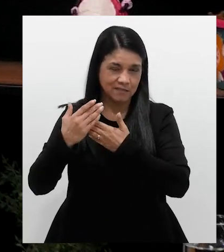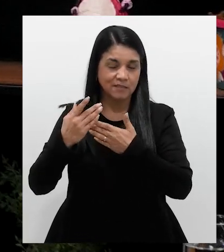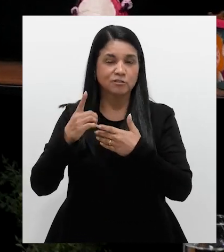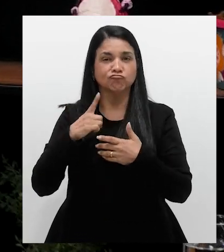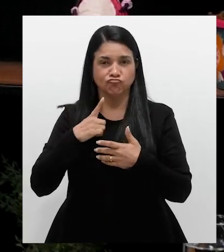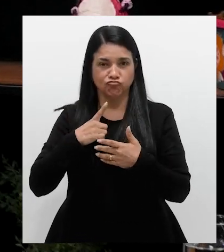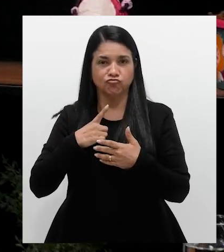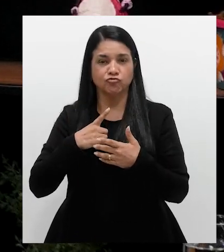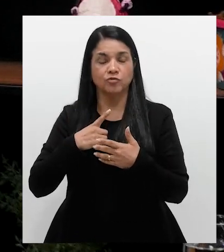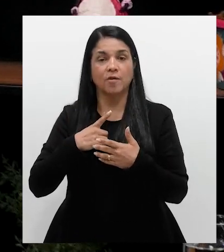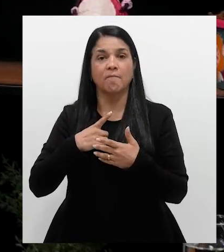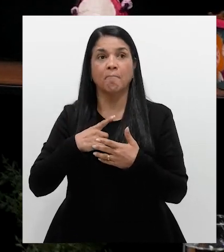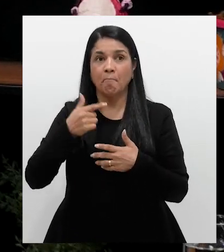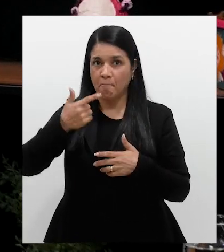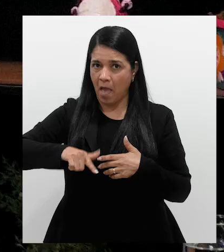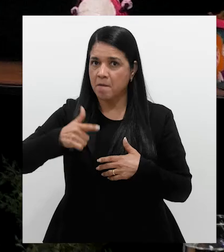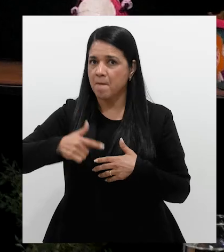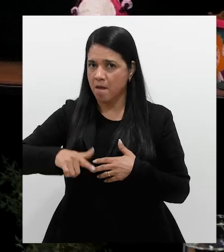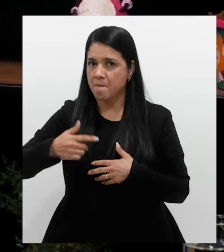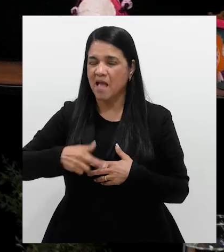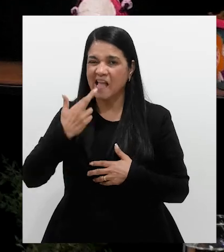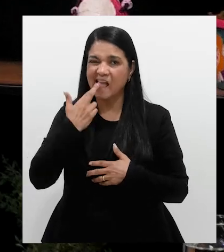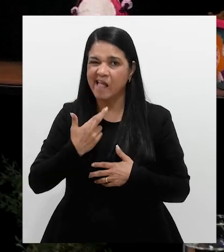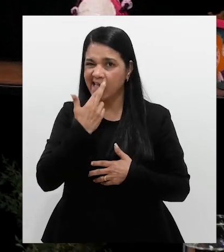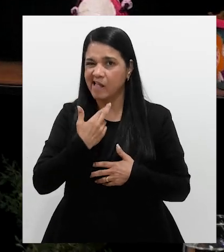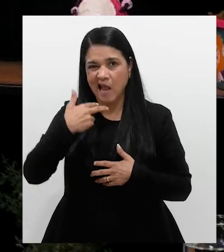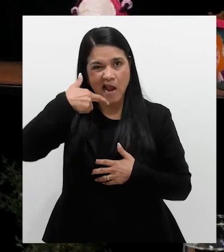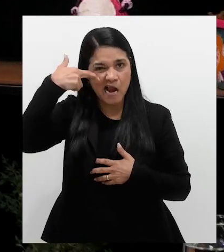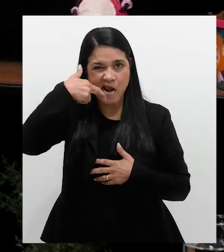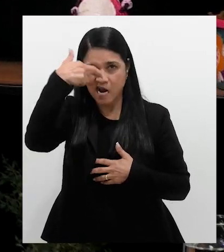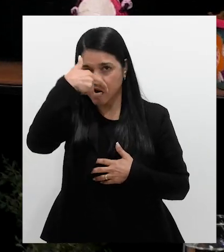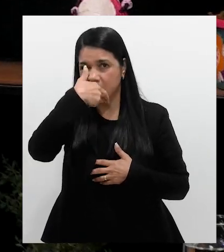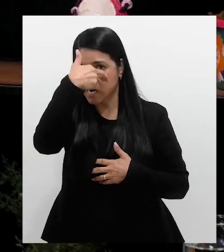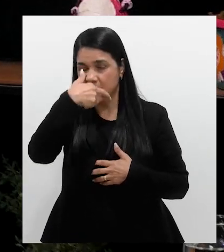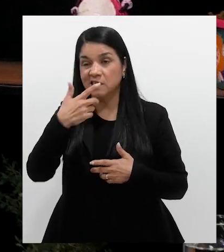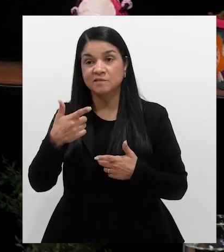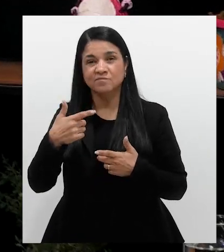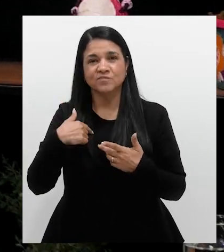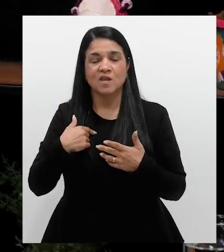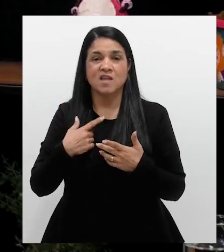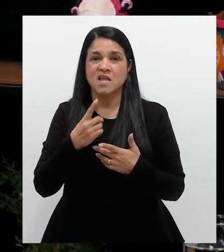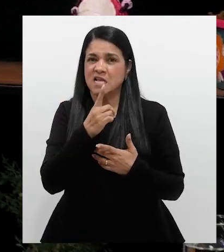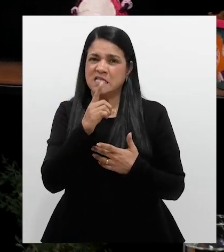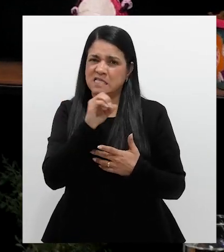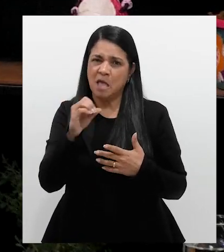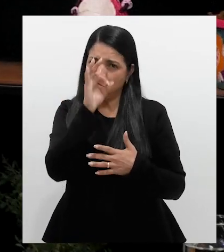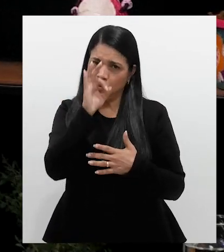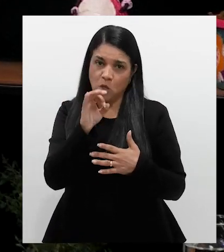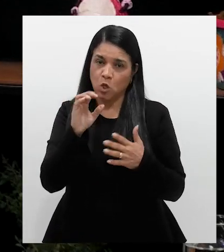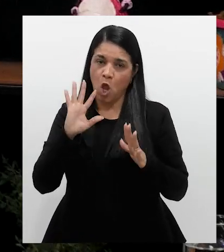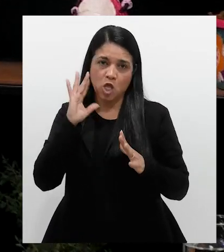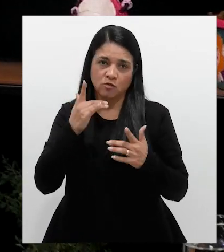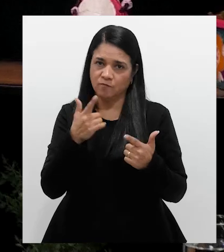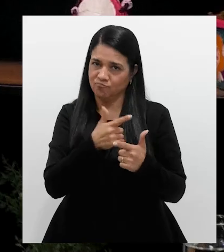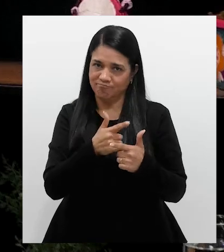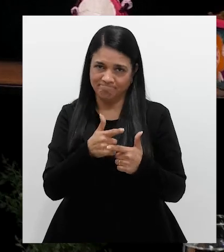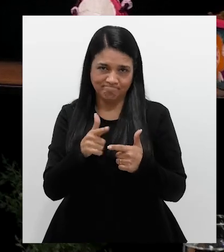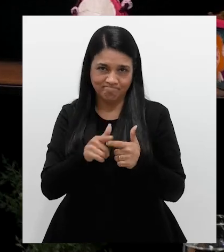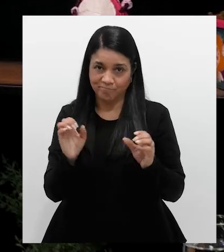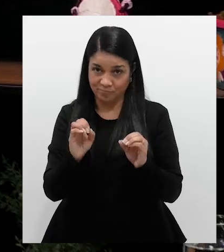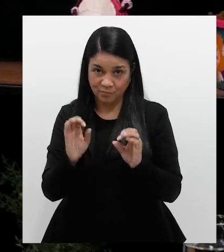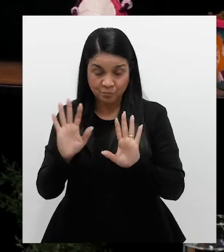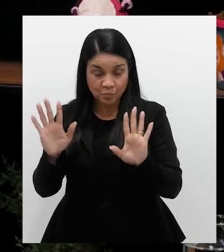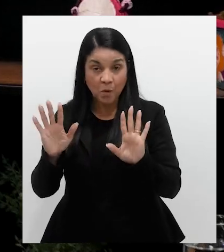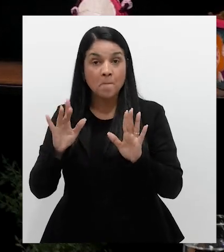se deparava mais com essa realidade. Lógico que longe de estar 100% resolvida, mas infelizmente muitas